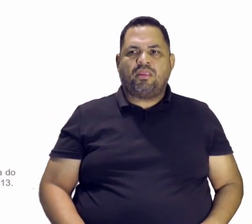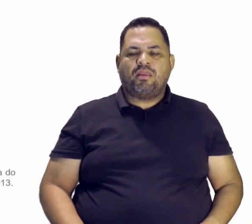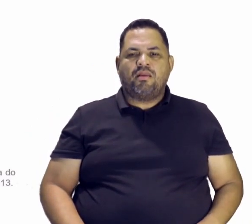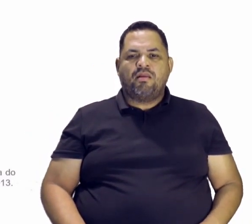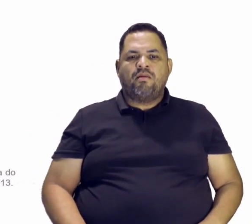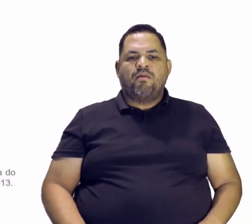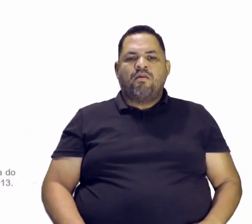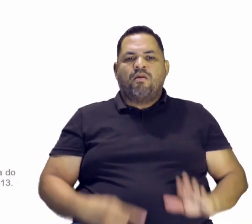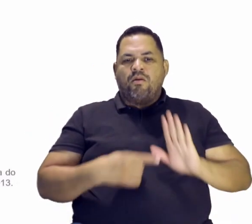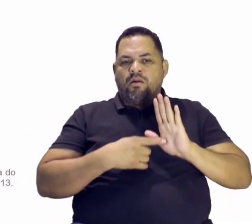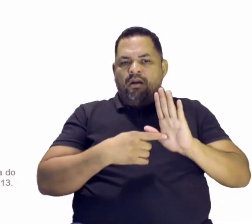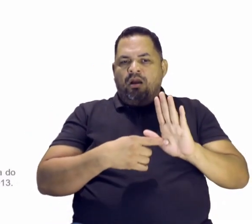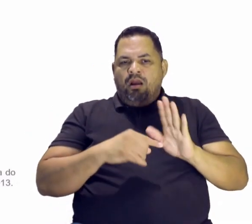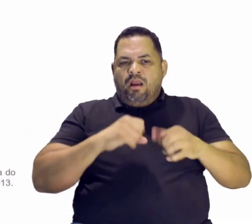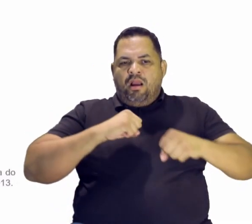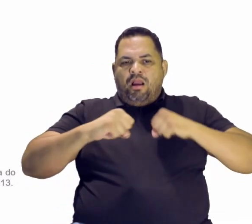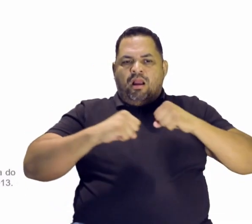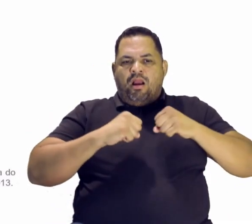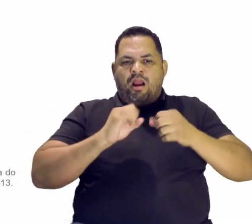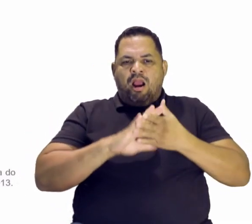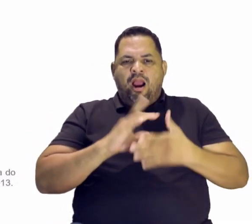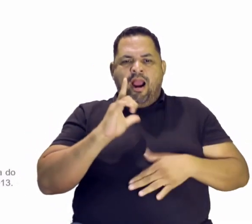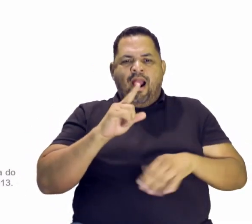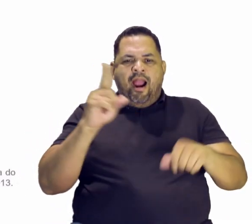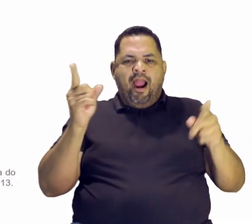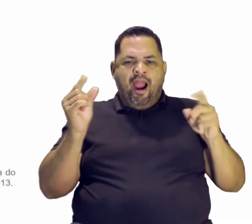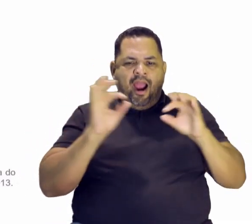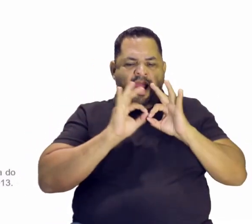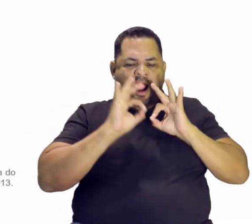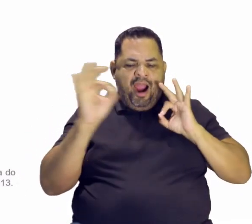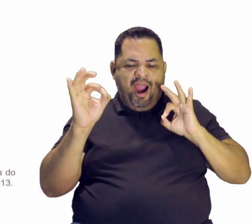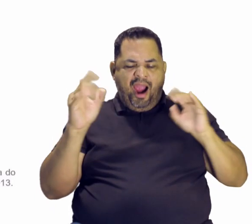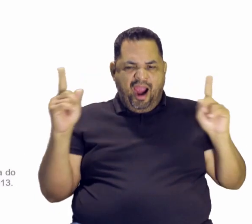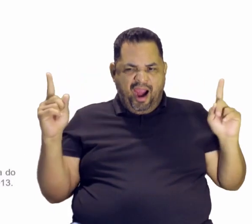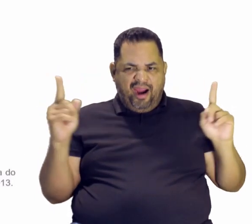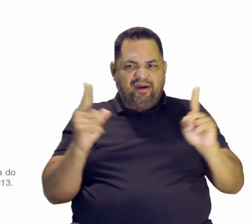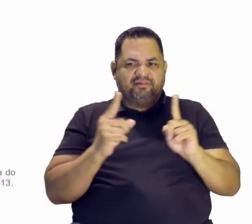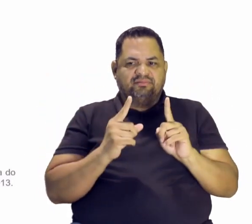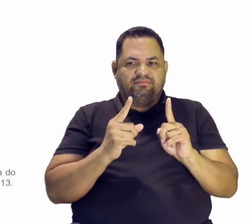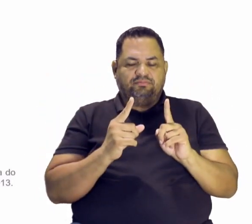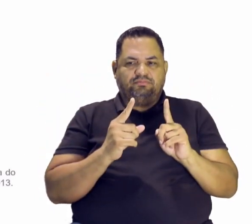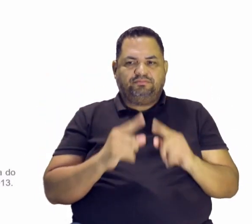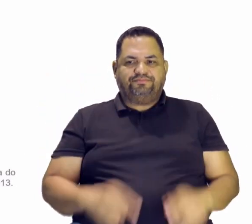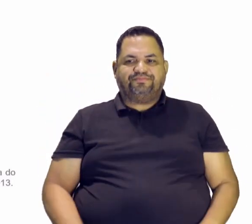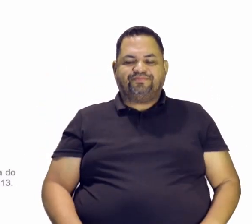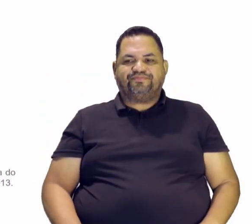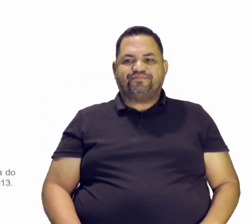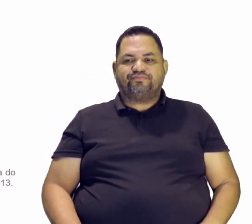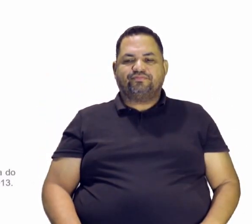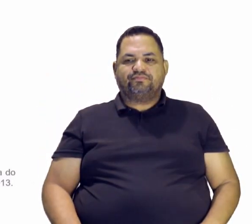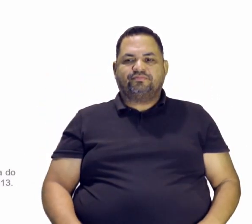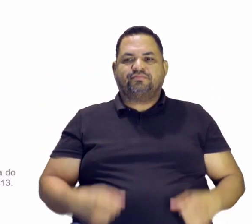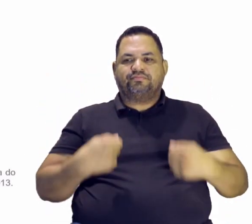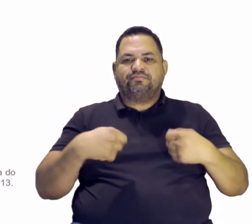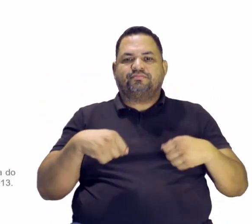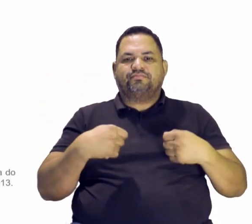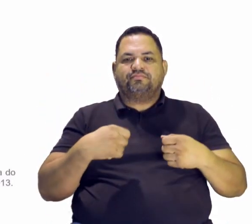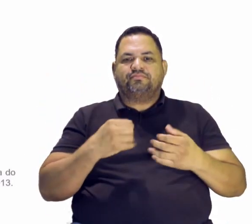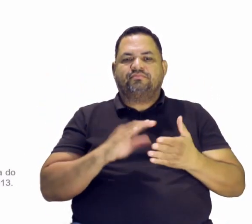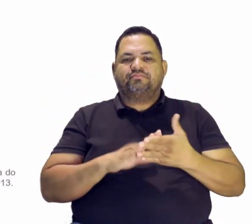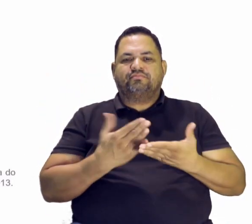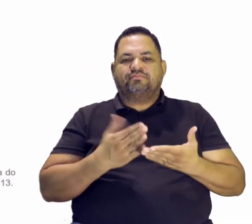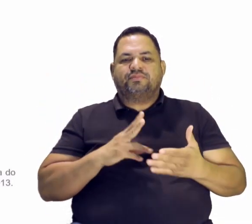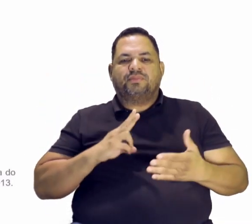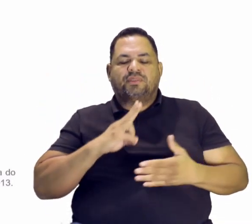com corrida de novo, só que essa corrida ela é mais curta, né? Eu preciso ser mais ágil, Então, eu precisei de uma resistência mais